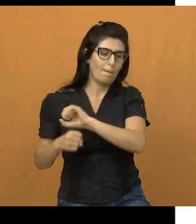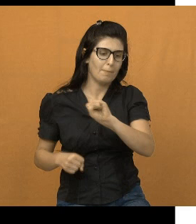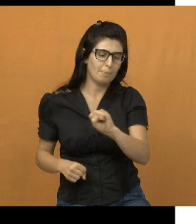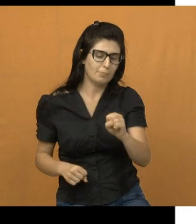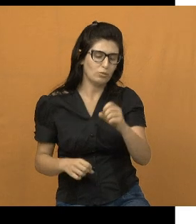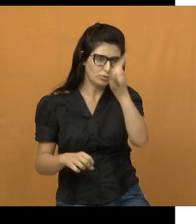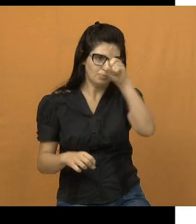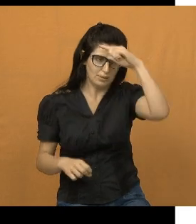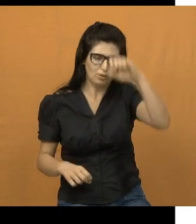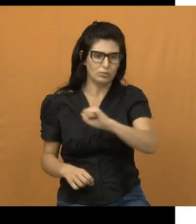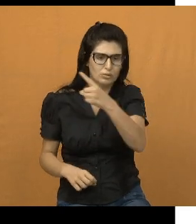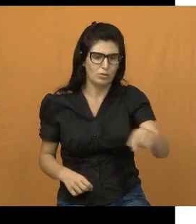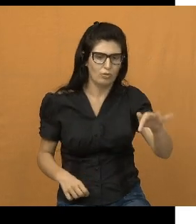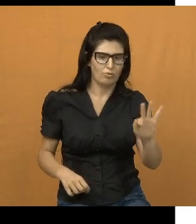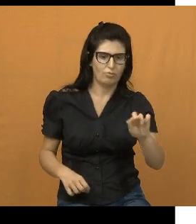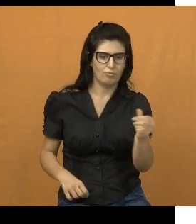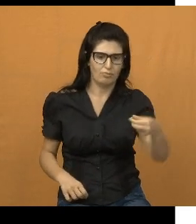com